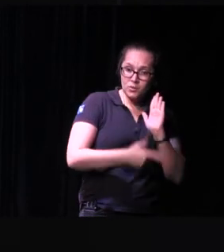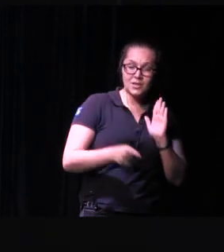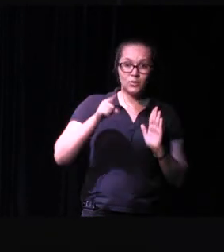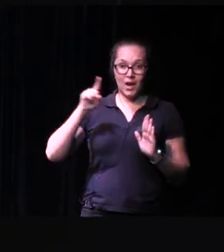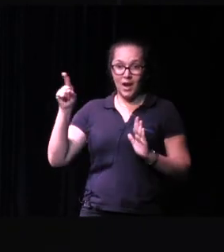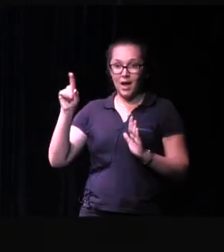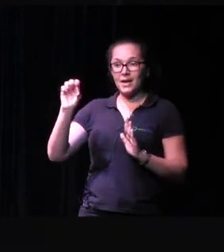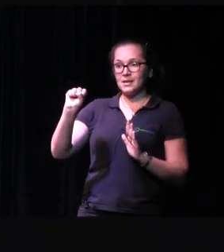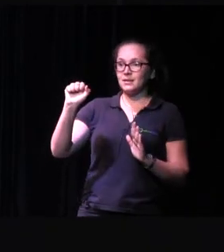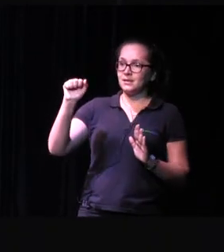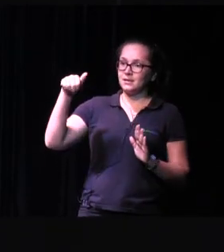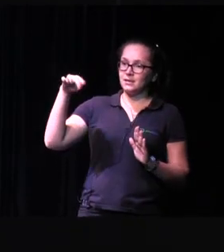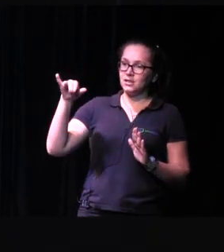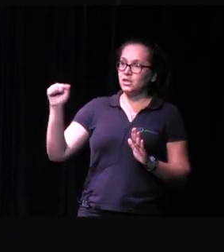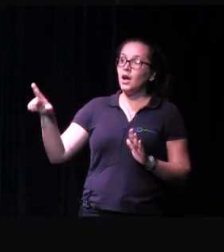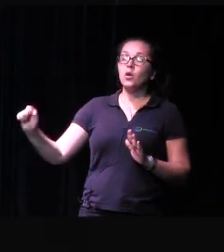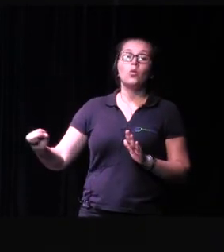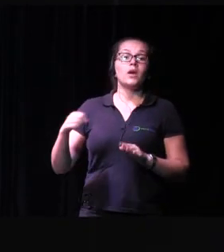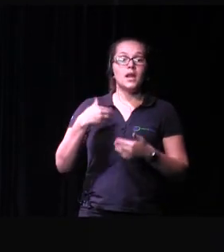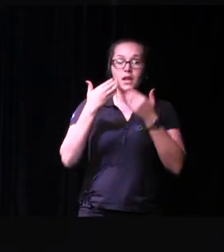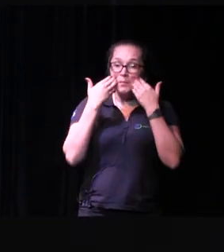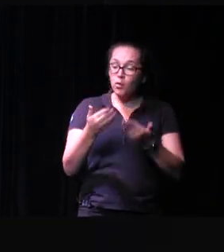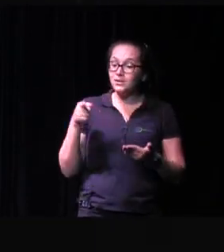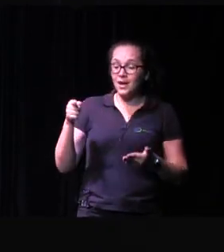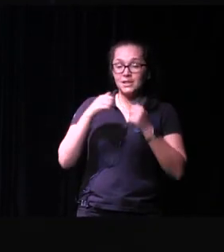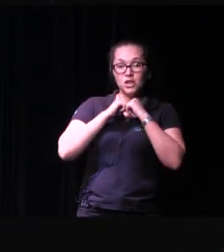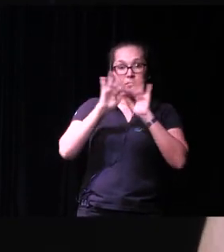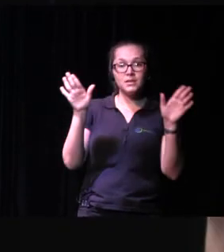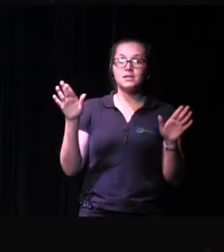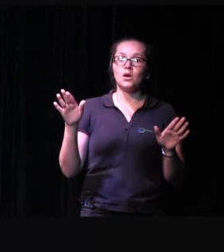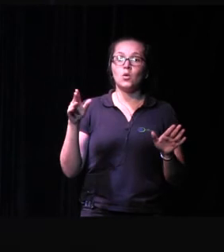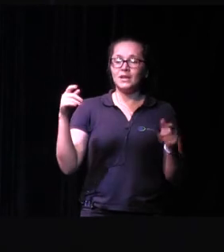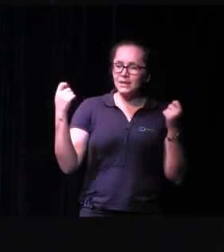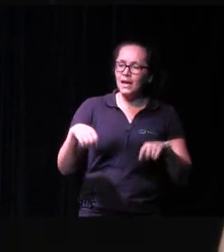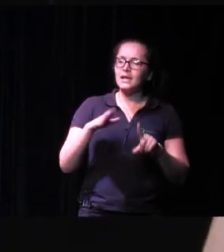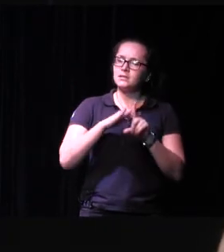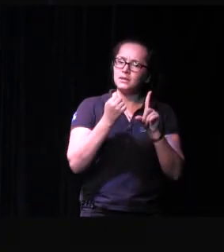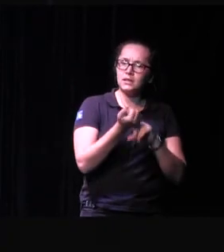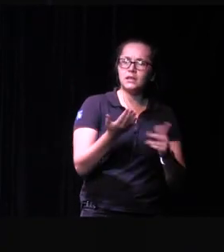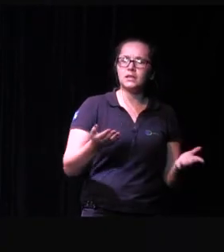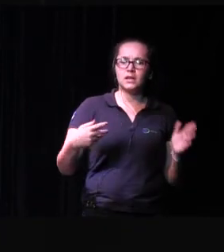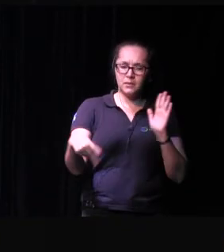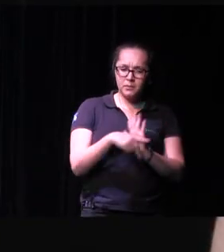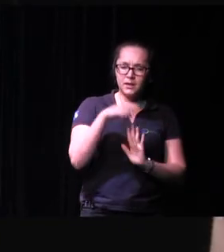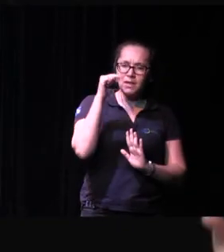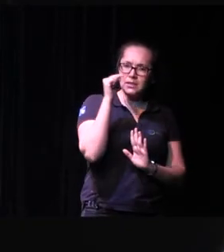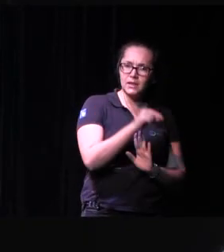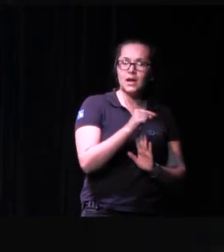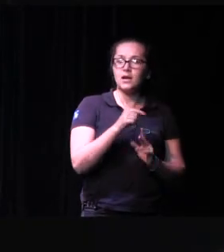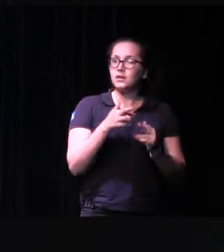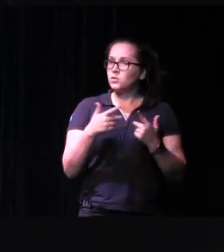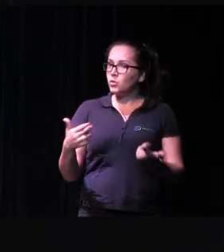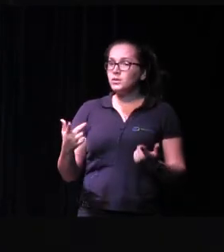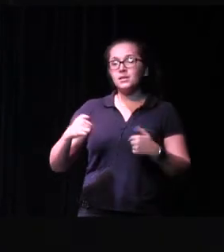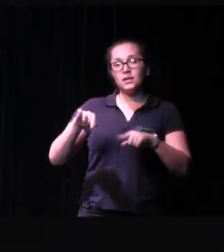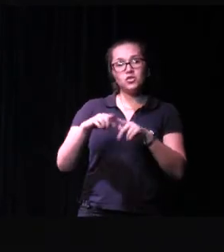projeto em Santiago, ele recupera essa dimensão simbólica da cidadania, do pertencimento a uma